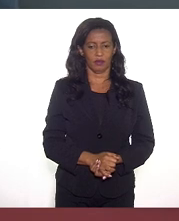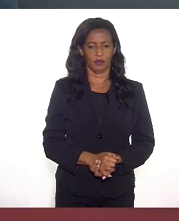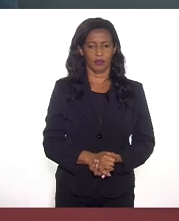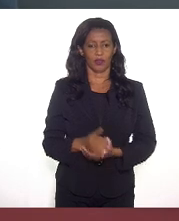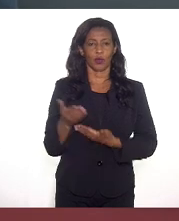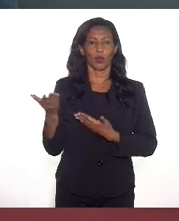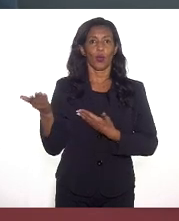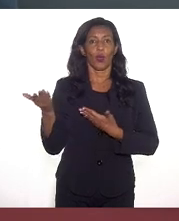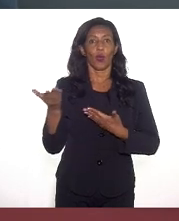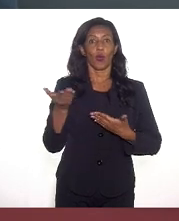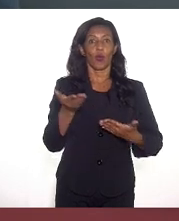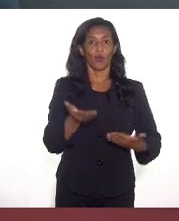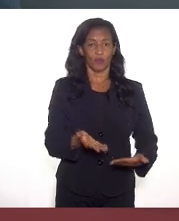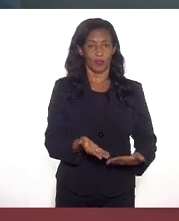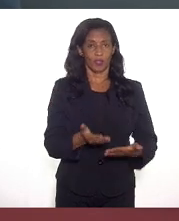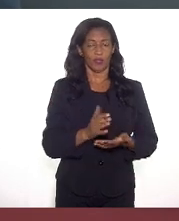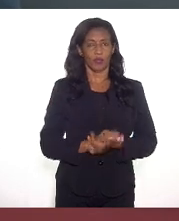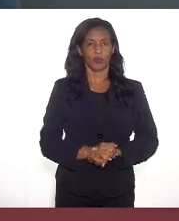Convidamos as seguintes